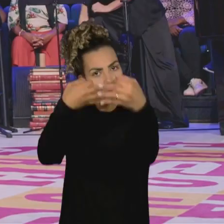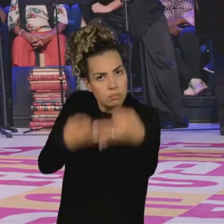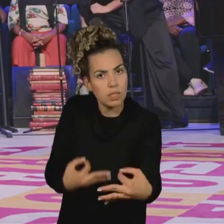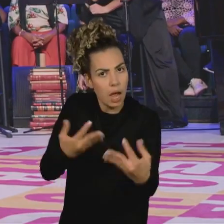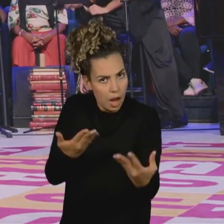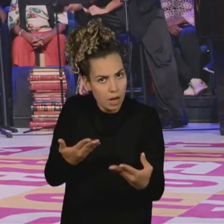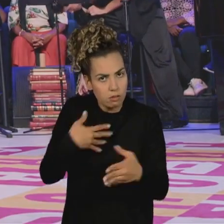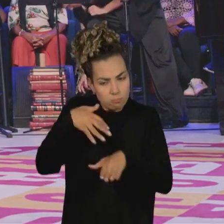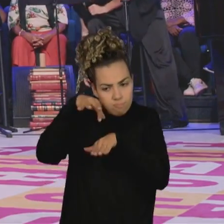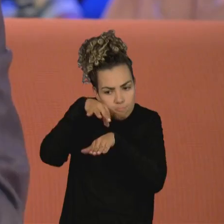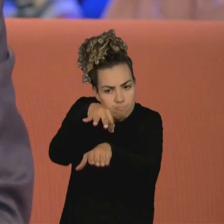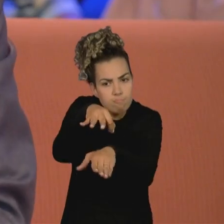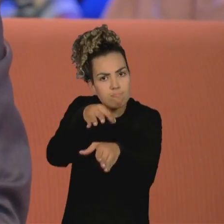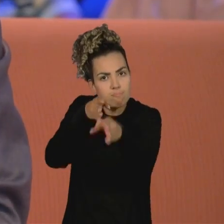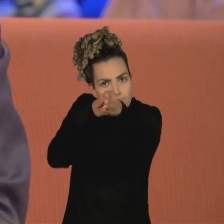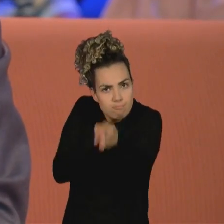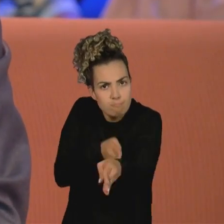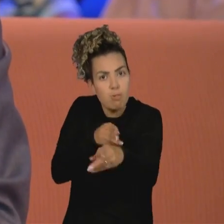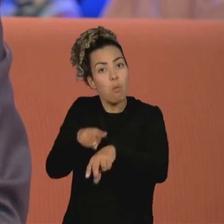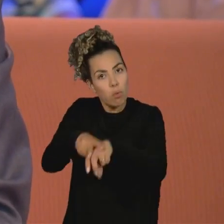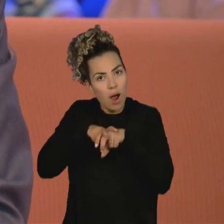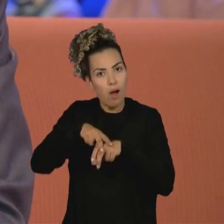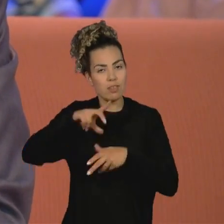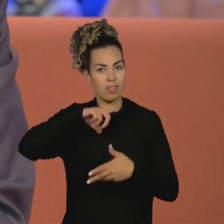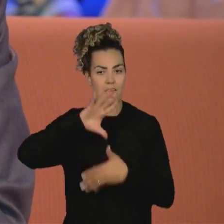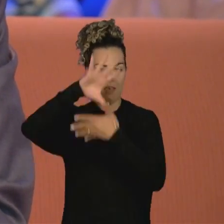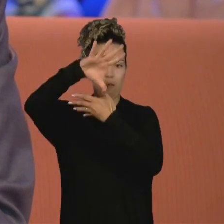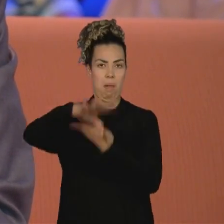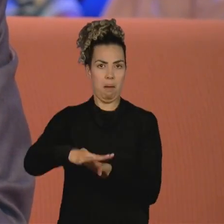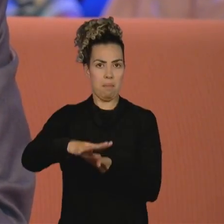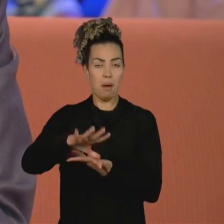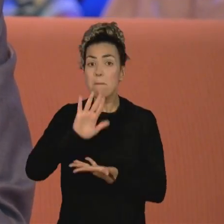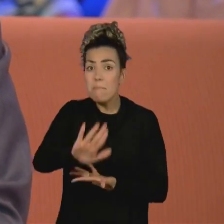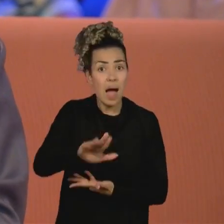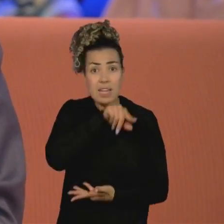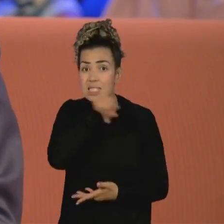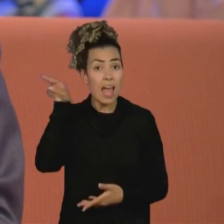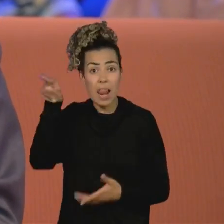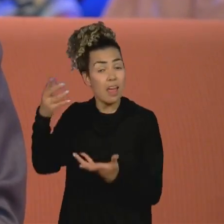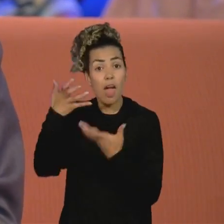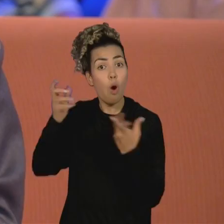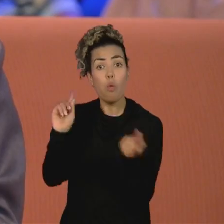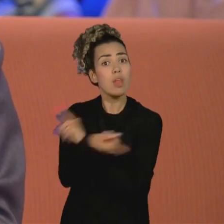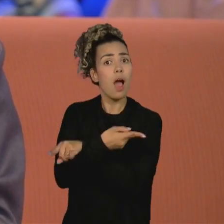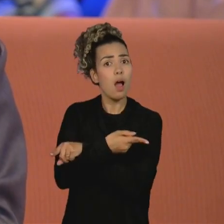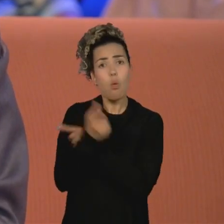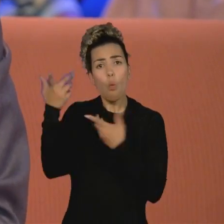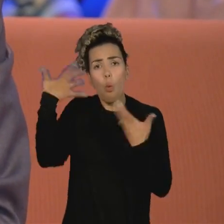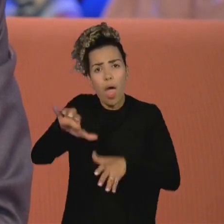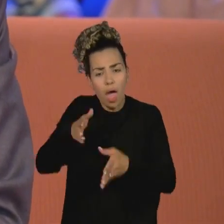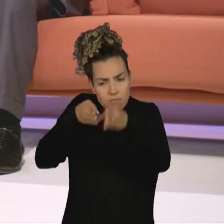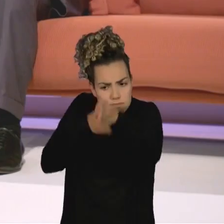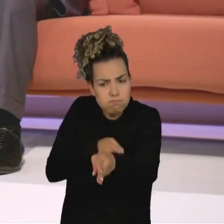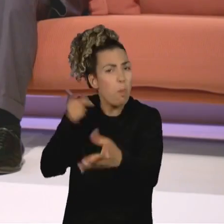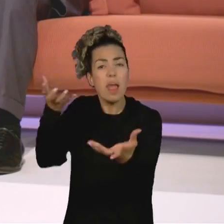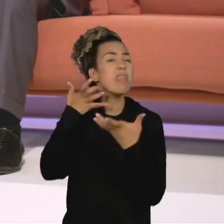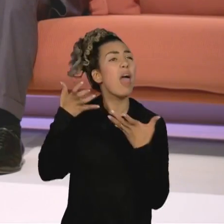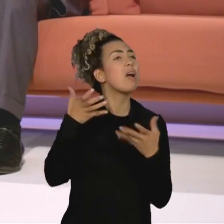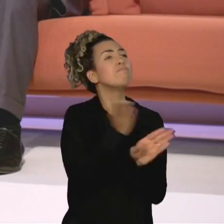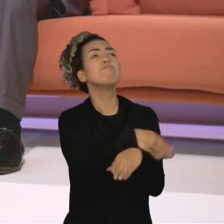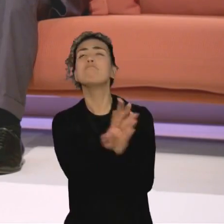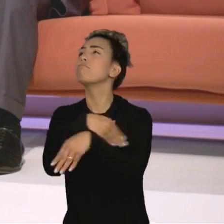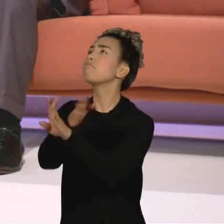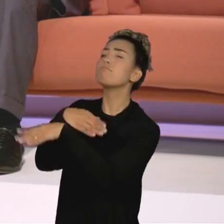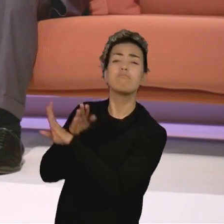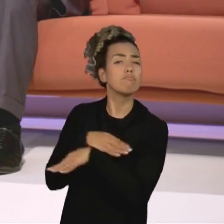perdendo porque ele quer dividir o reino entre as filhas, e ele é uma peça muito sobre velhice, né? Sobre o que acontece na